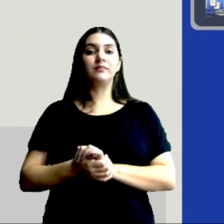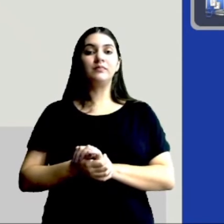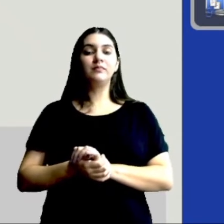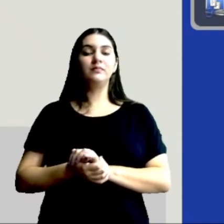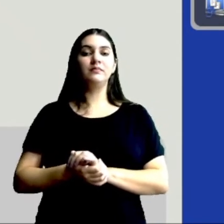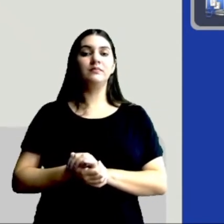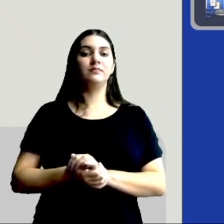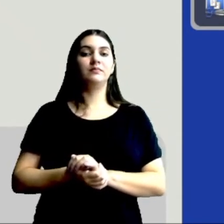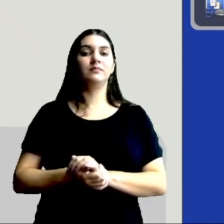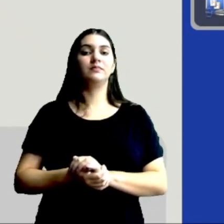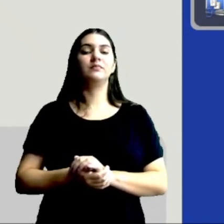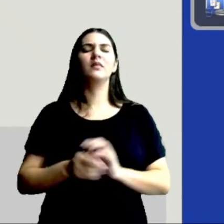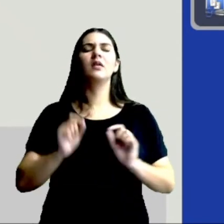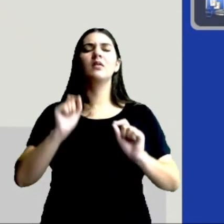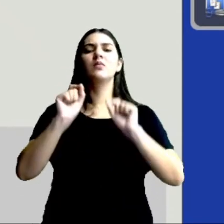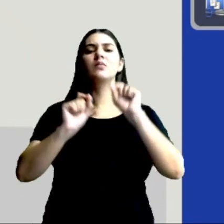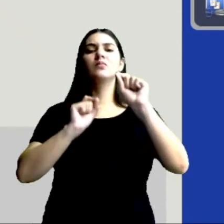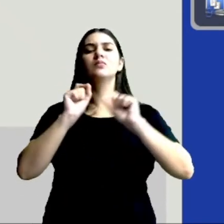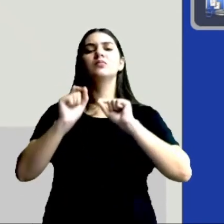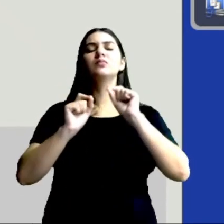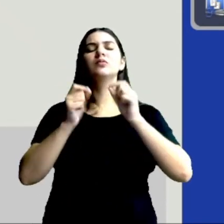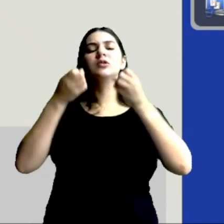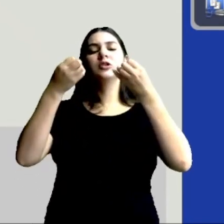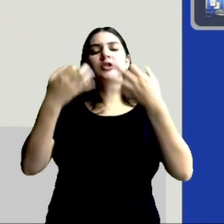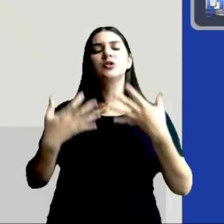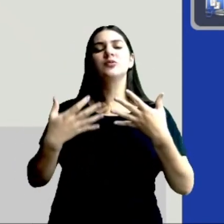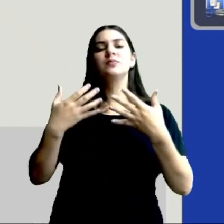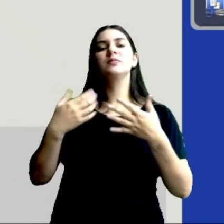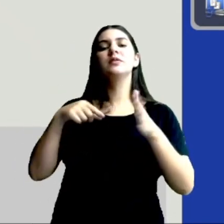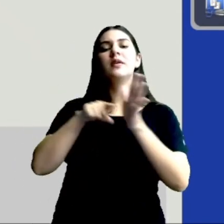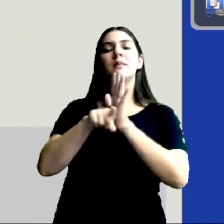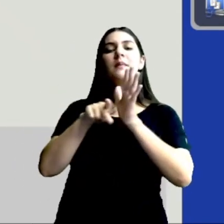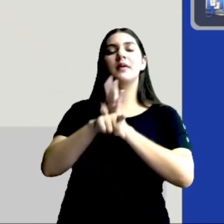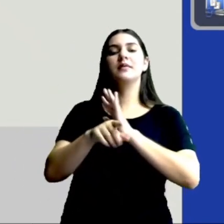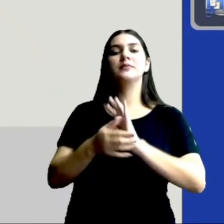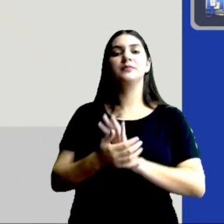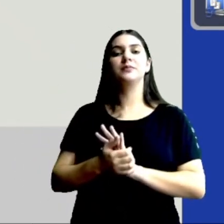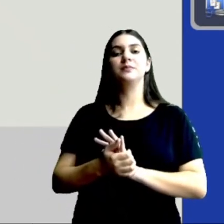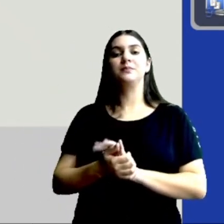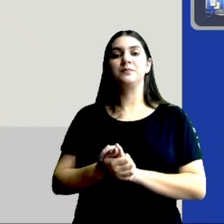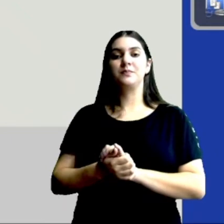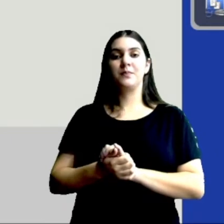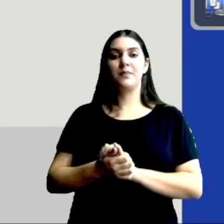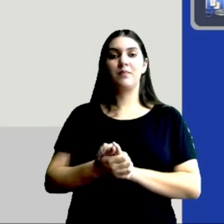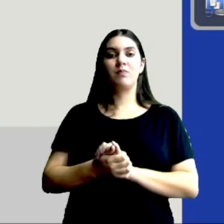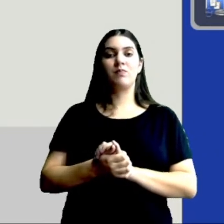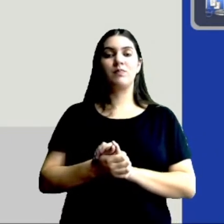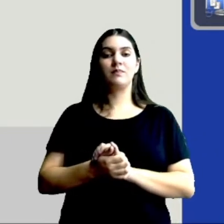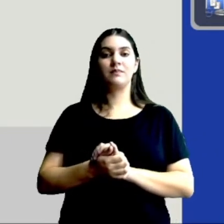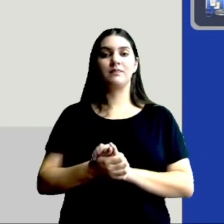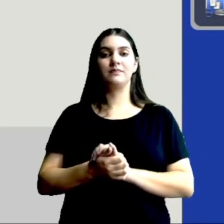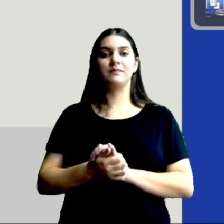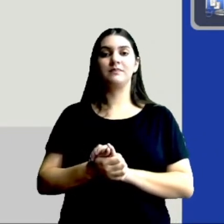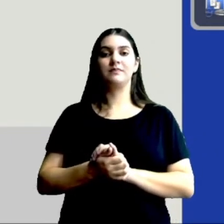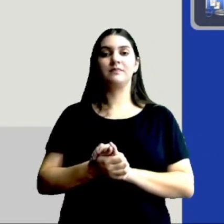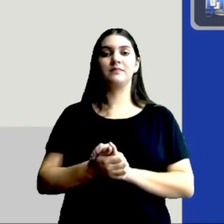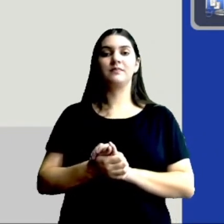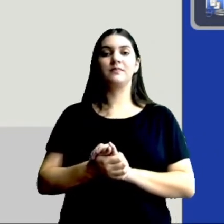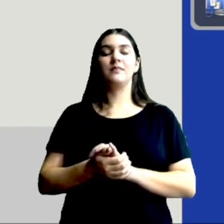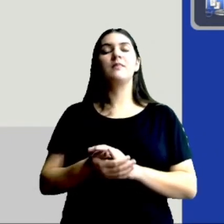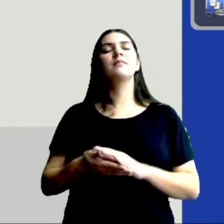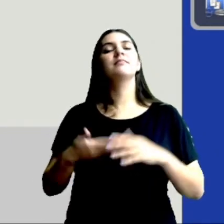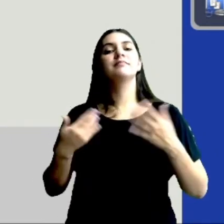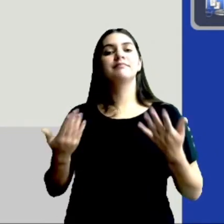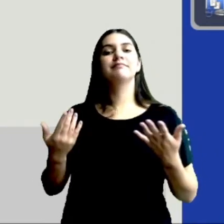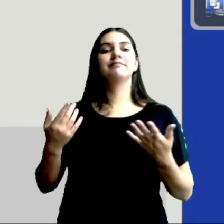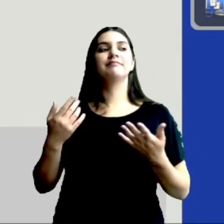questão anterior. O que é que diz essa questão? Uma questão aberta de novo, não tem alternativas. Essas daqui,